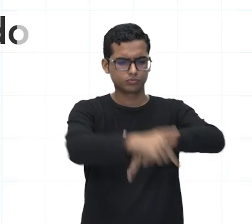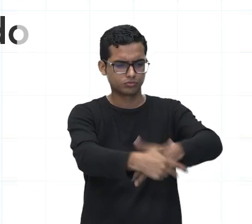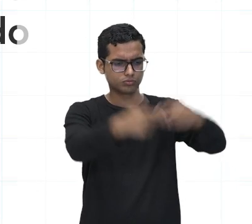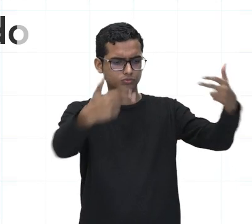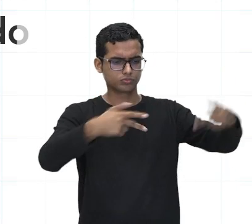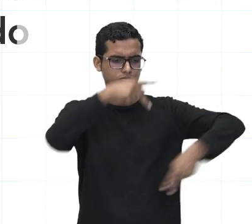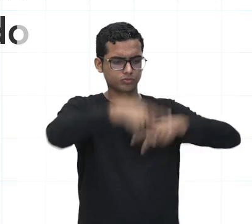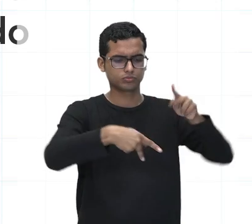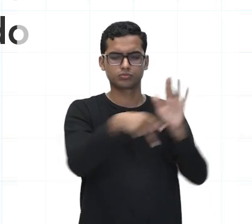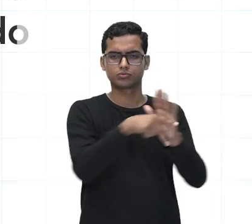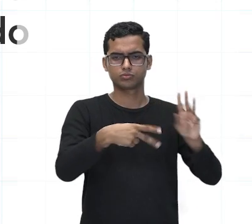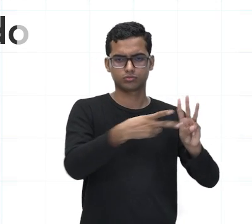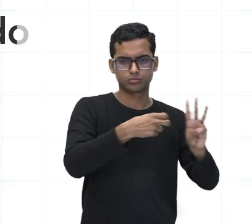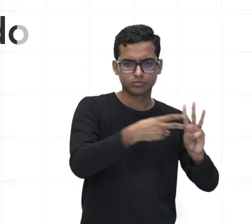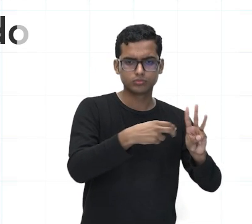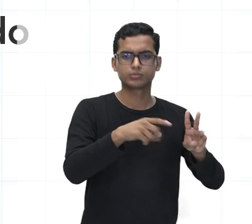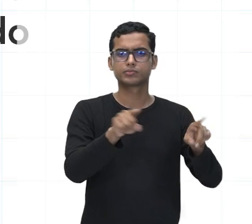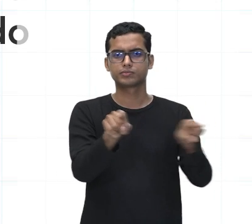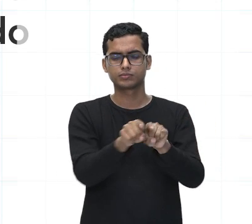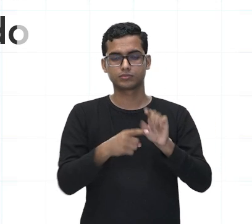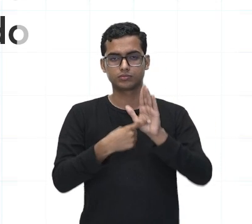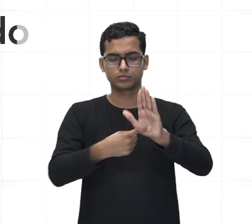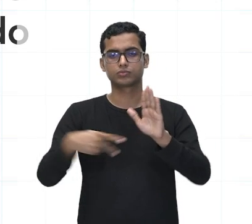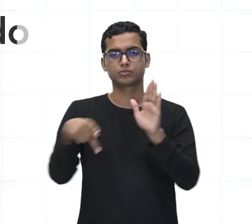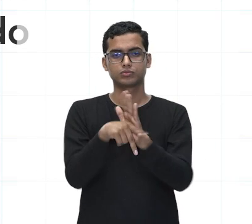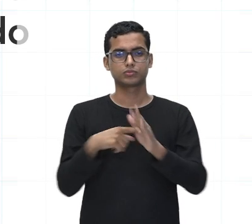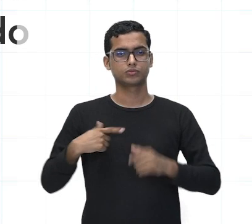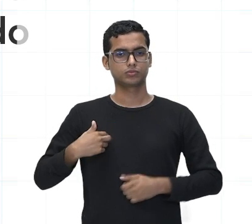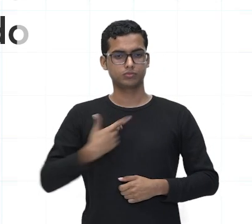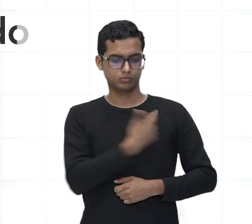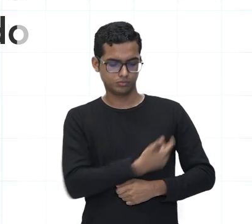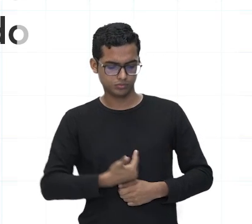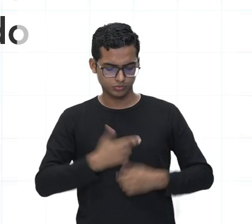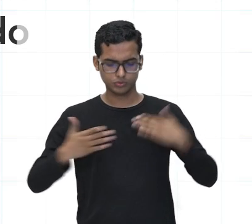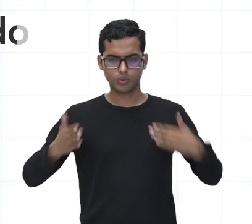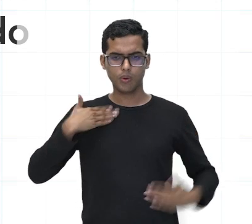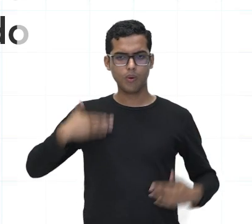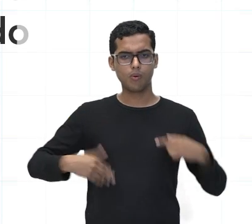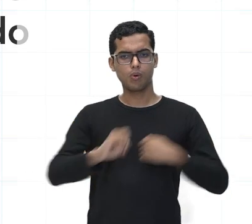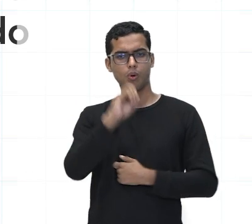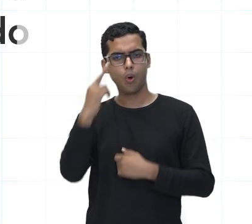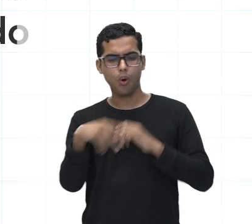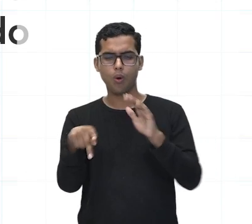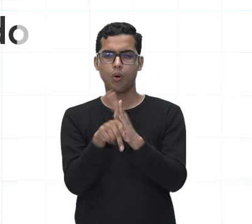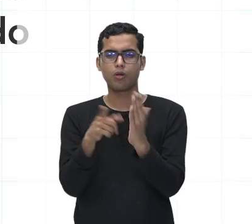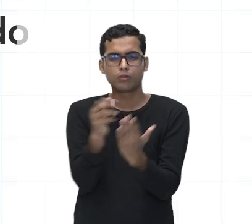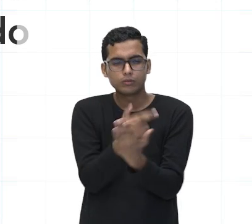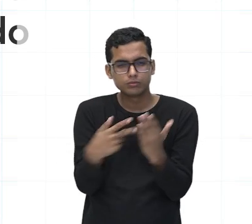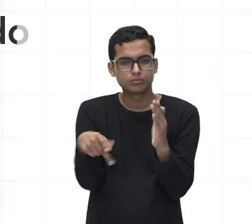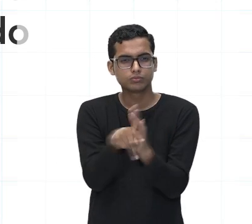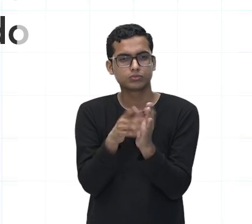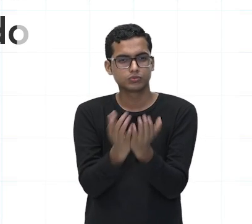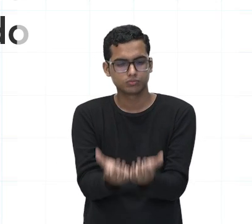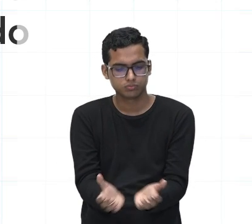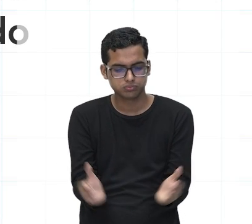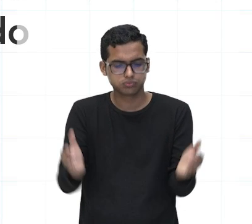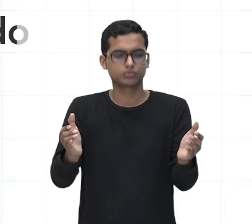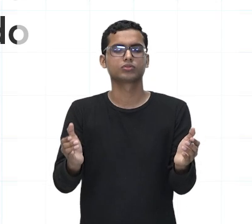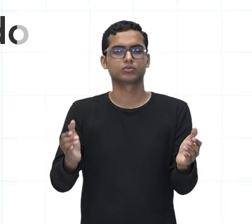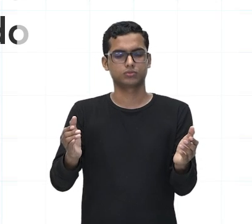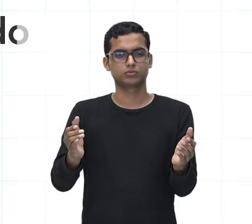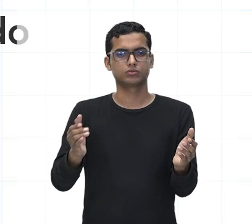indígenas em suas pinturas corporais ou na decoração das cerâmicas e na cestaria. O domínio